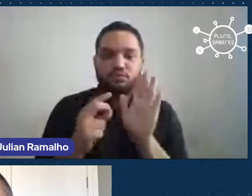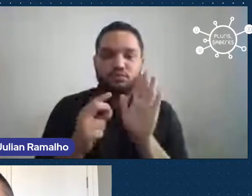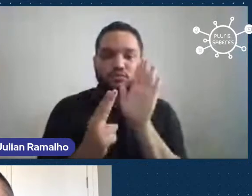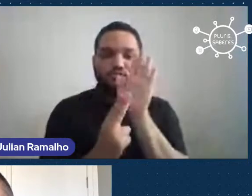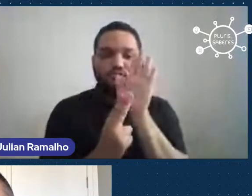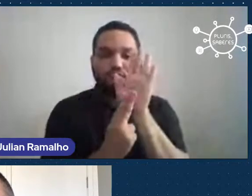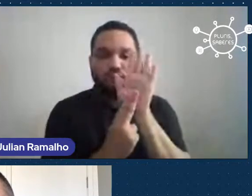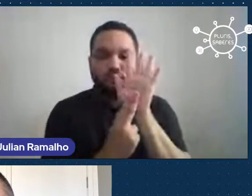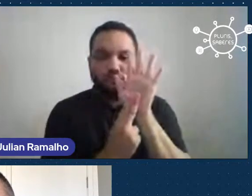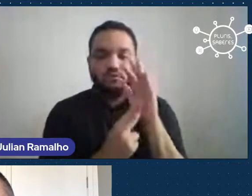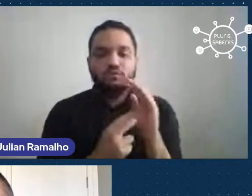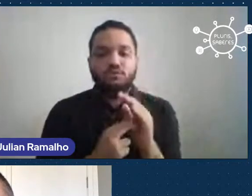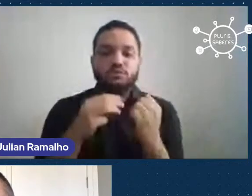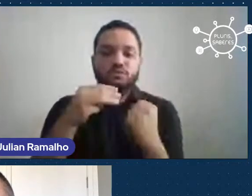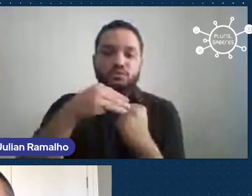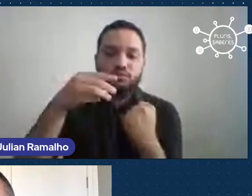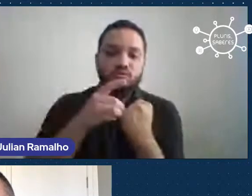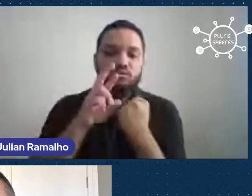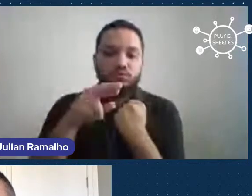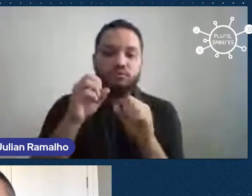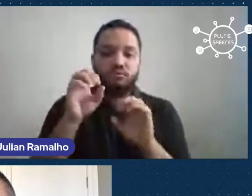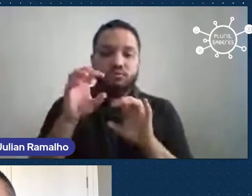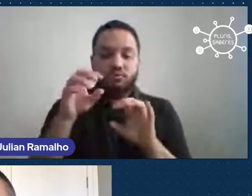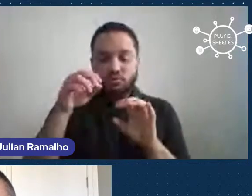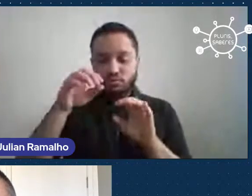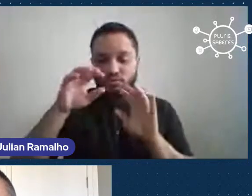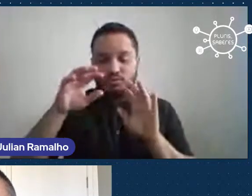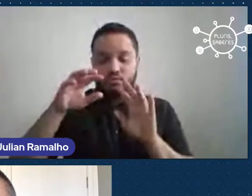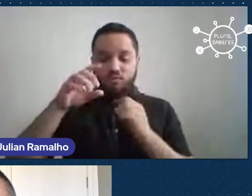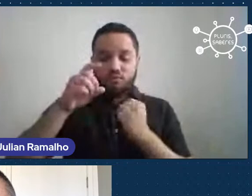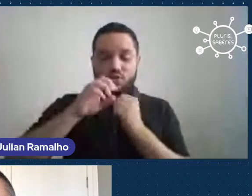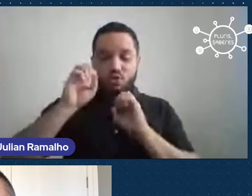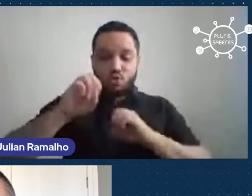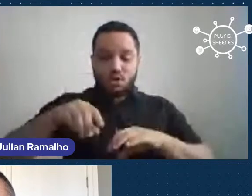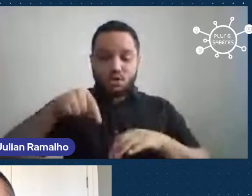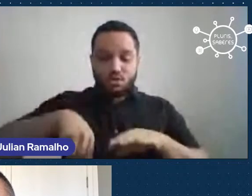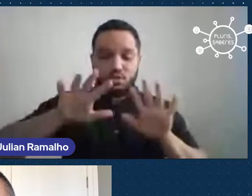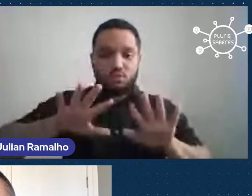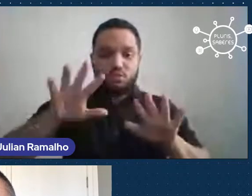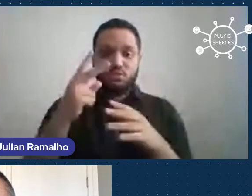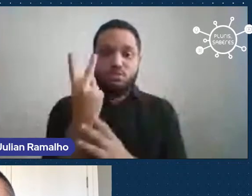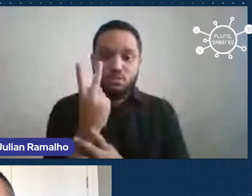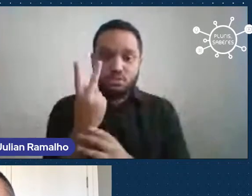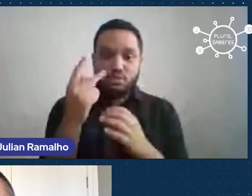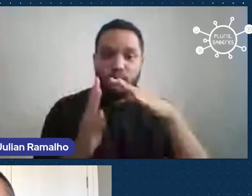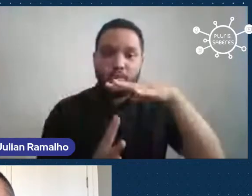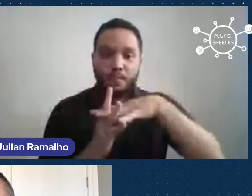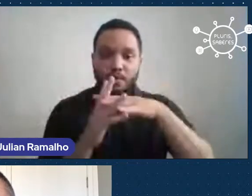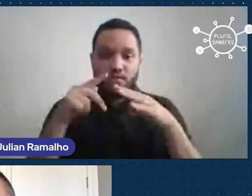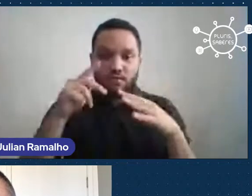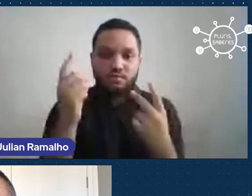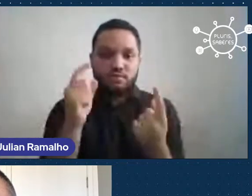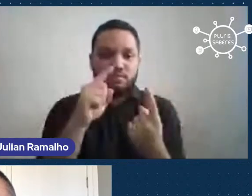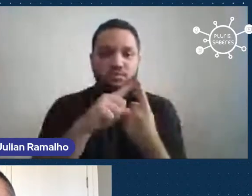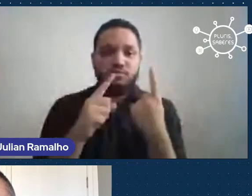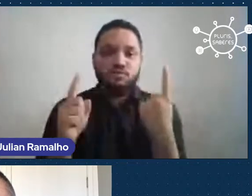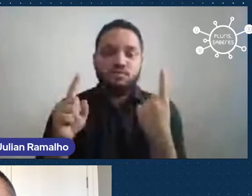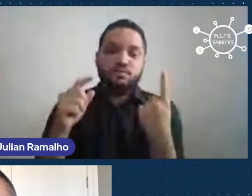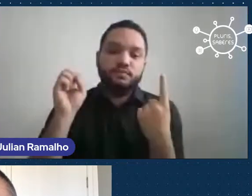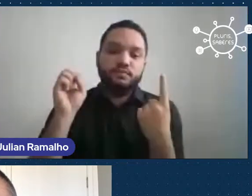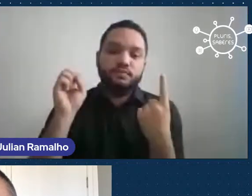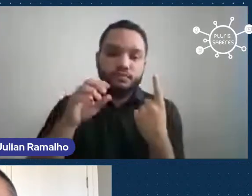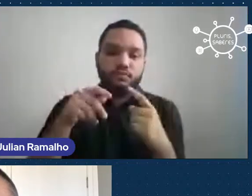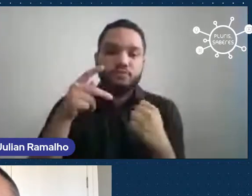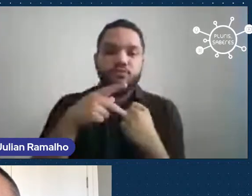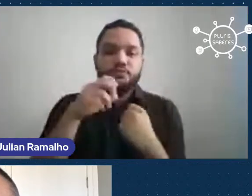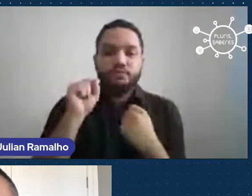Mestre e doutor em Educação pela UFC. Realizou dois pós-doutoradas. O primeiro em Educação pelo Programa de Pós-Graduação